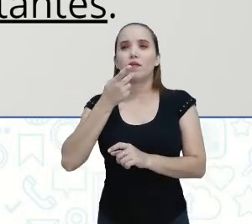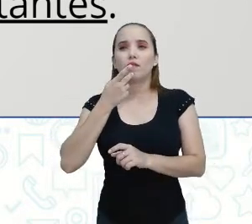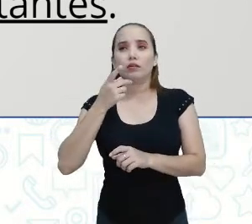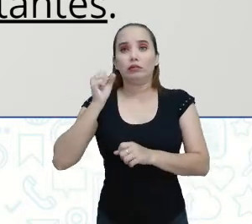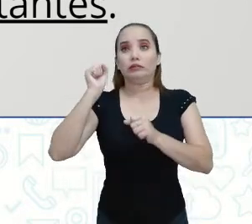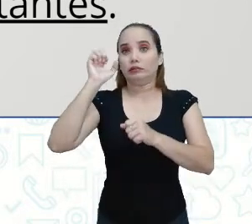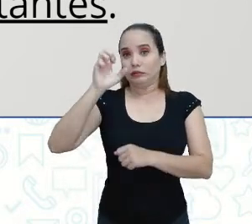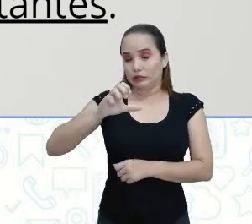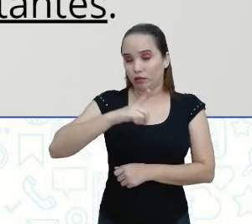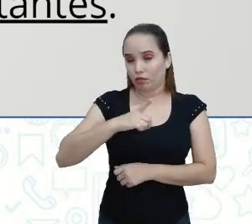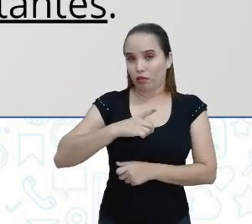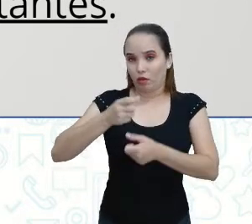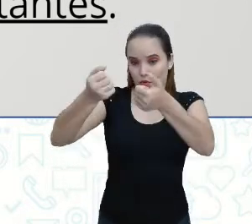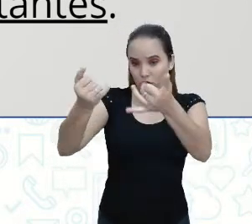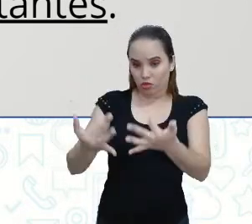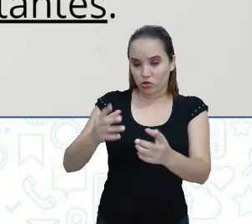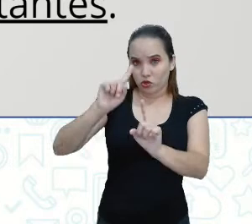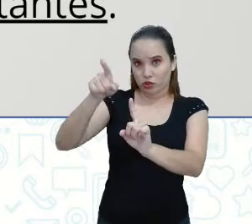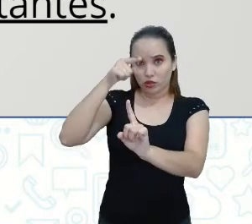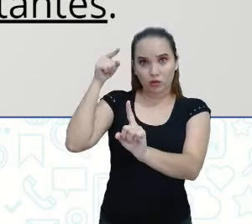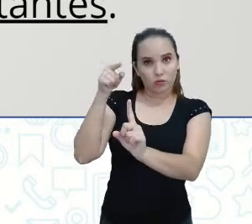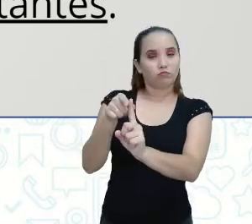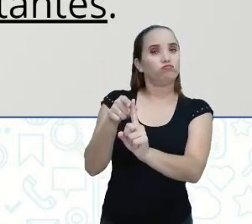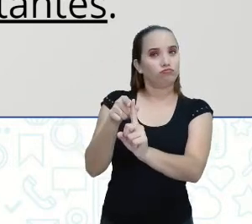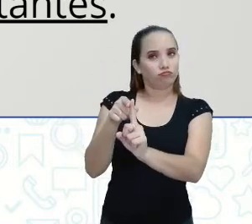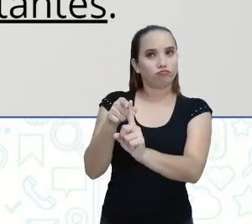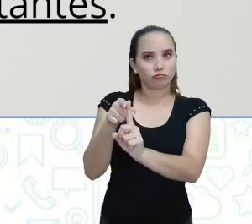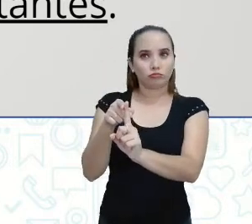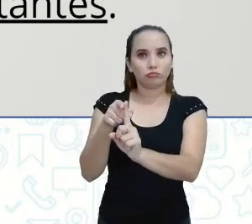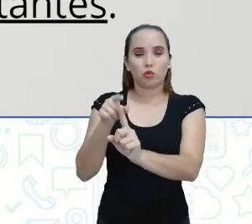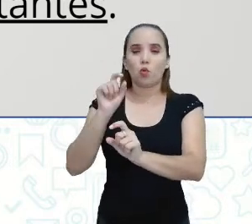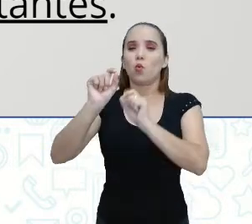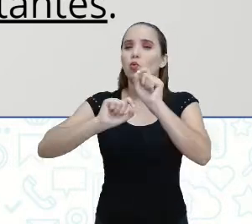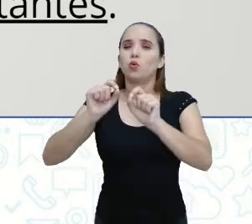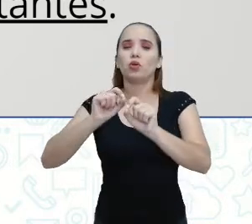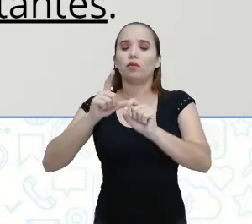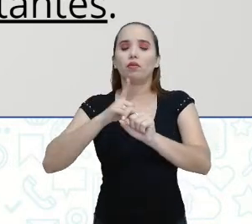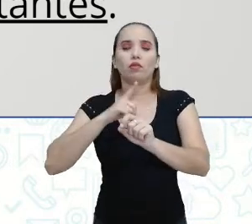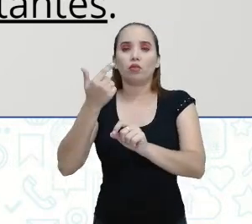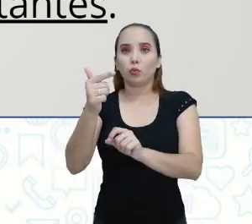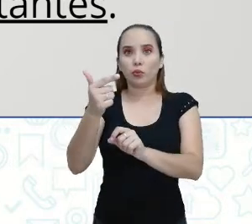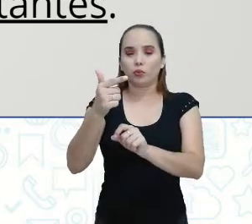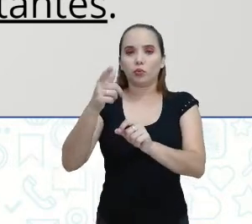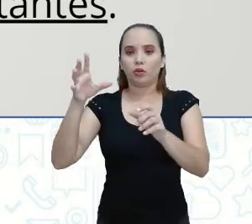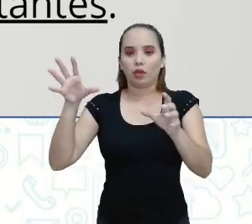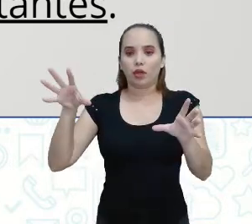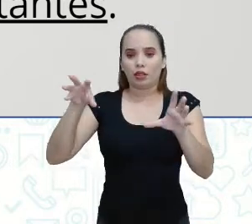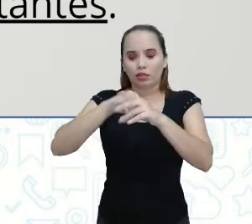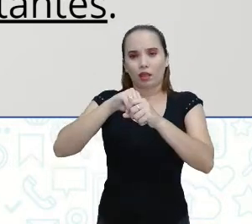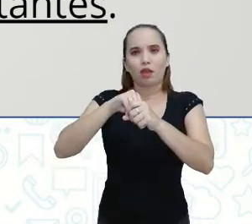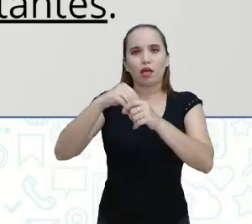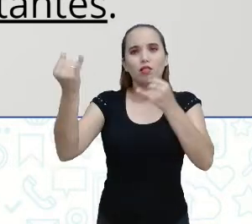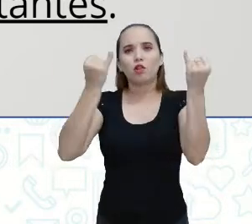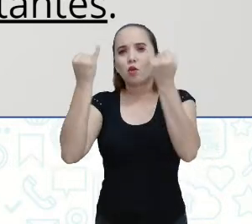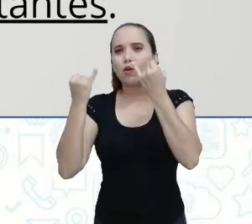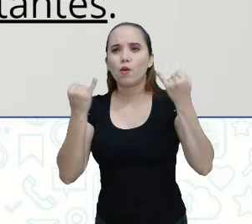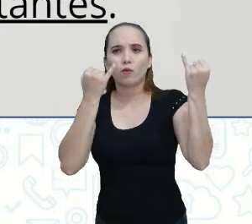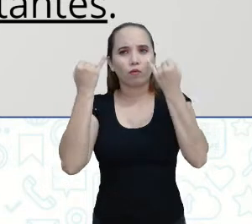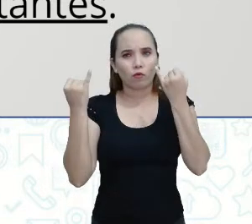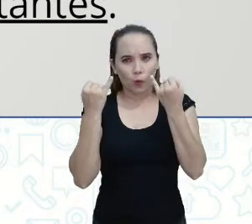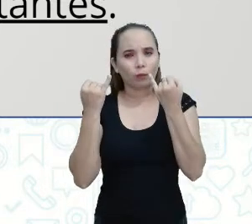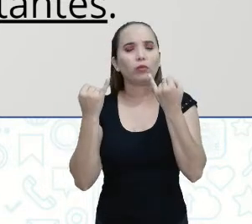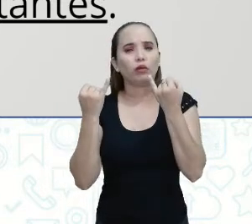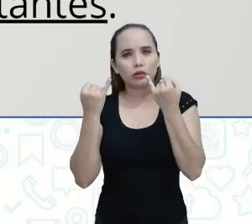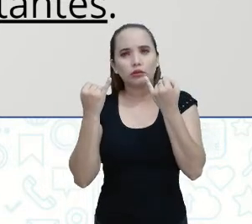descrição objetiva, ou seja, que em tese não há traços subjetivos, o que é